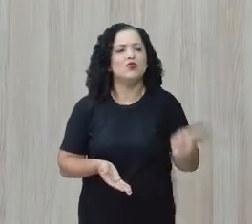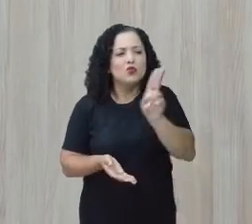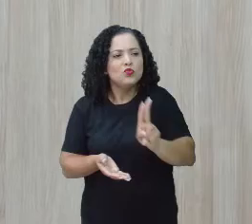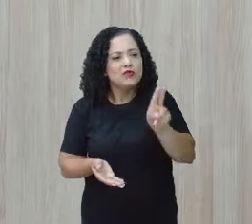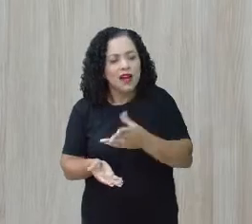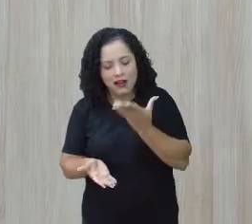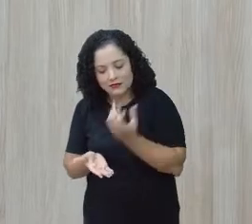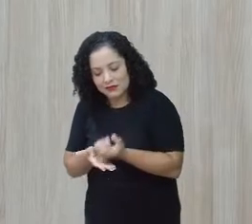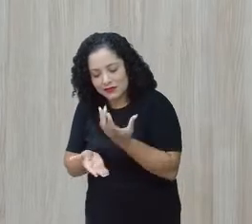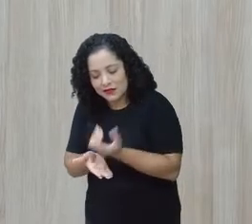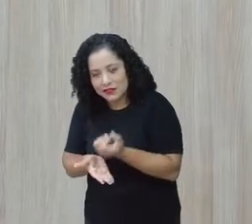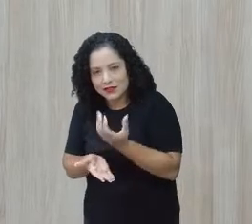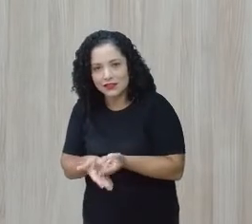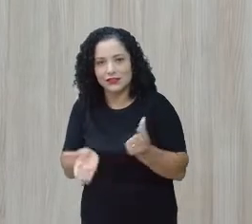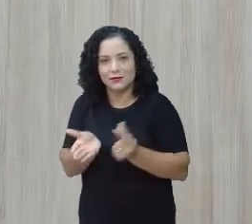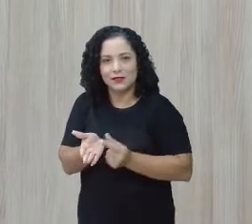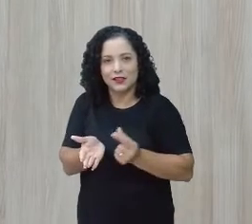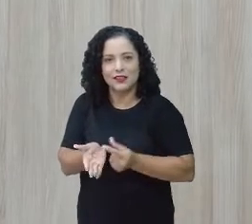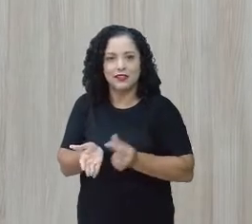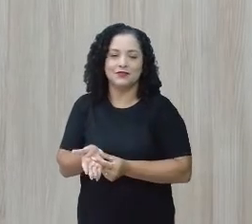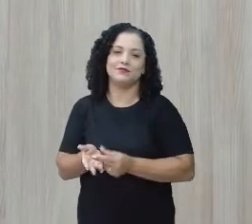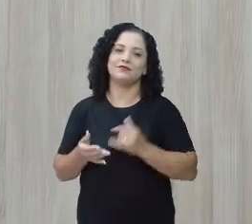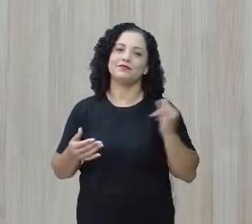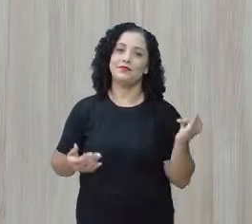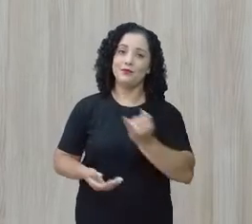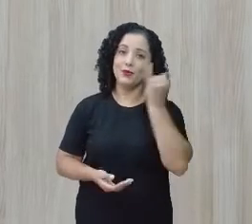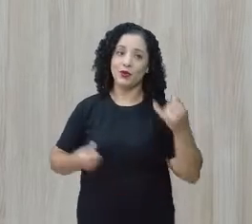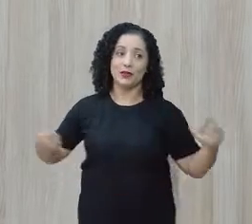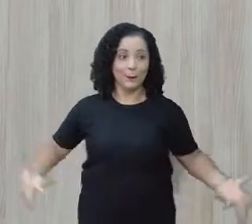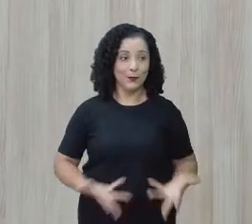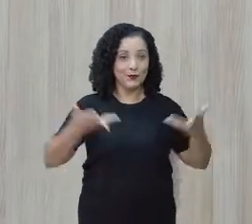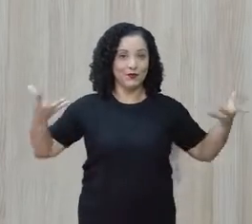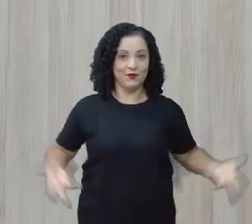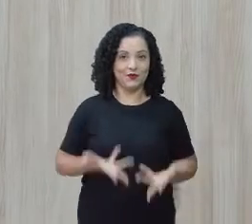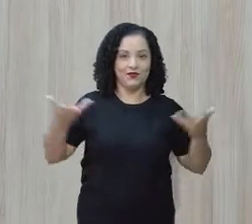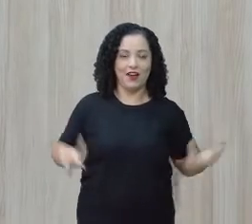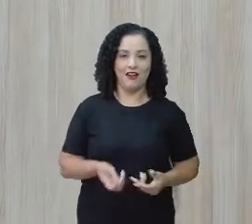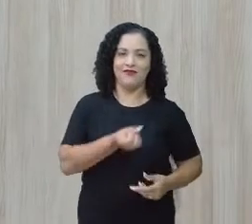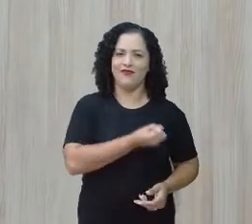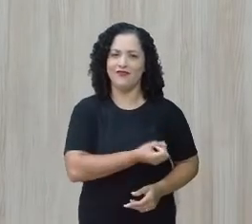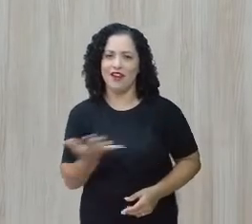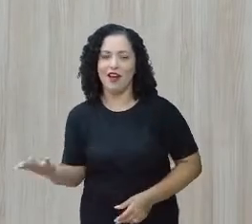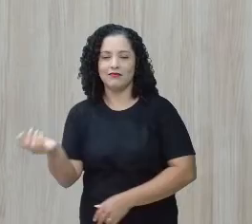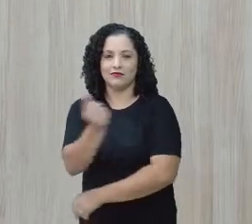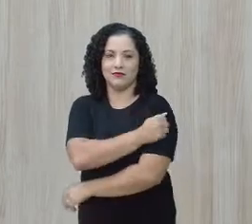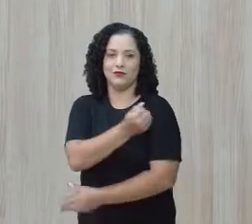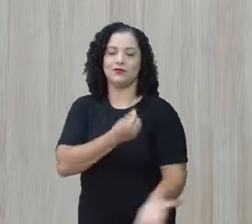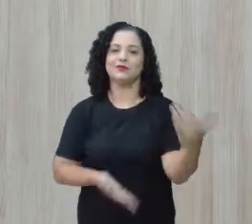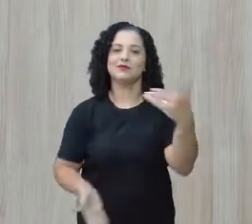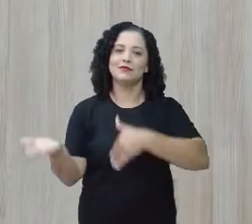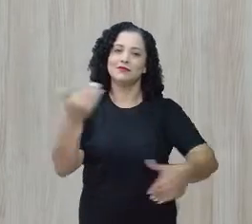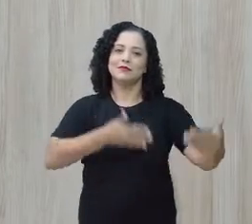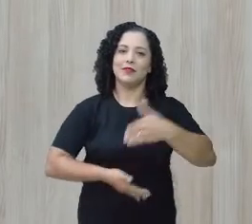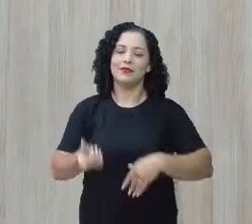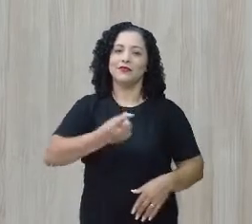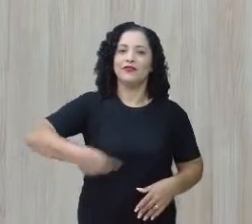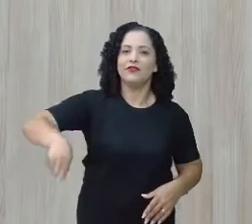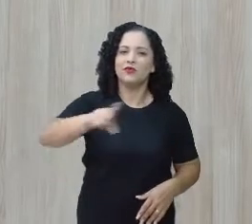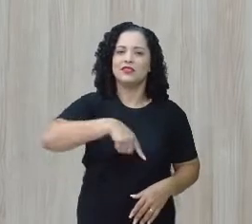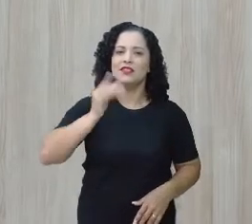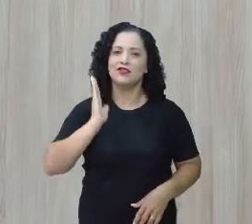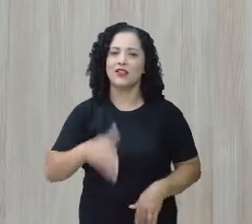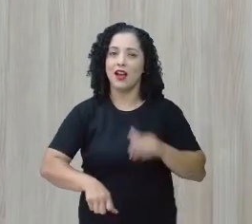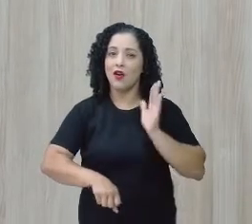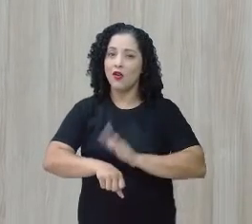você baixa, é assim. É muito importante isso, para que tenha o maior número de alunos. E para você, que já voltou no seu